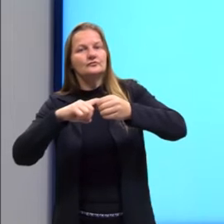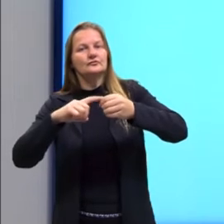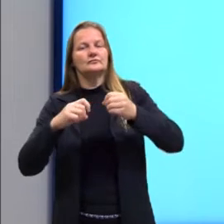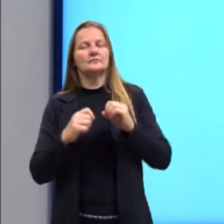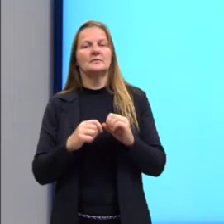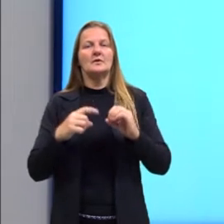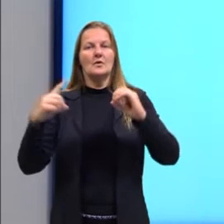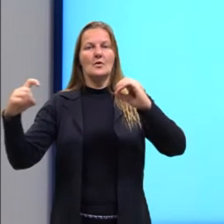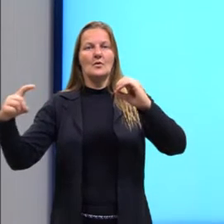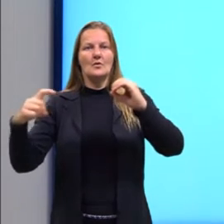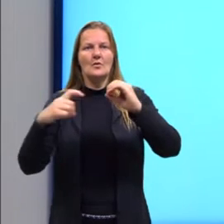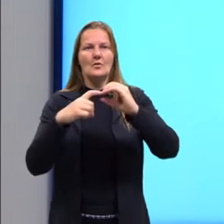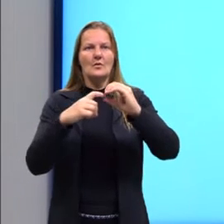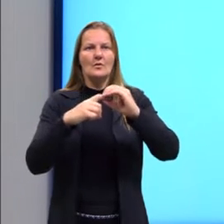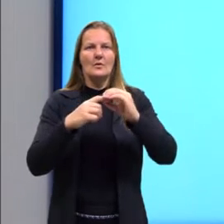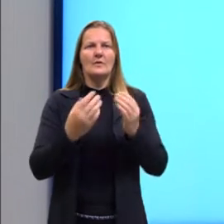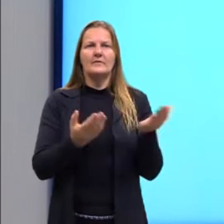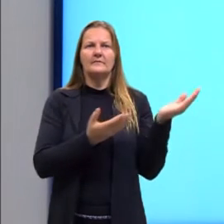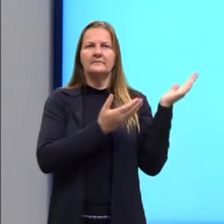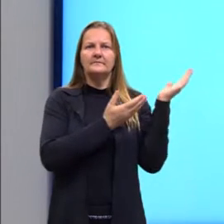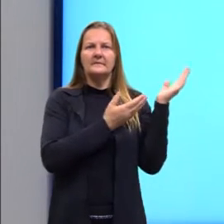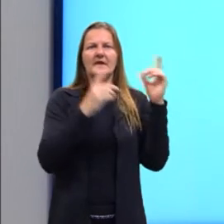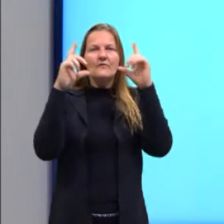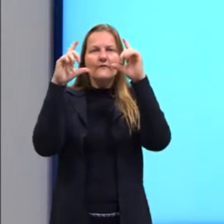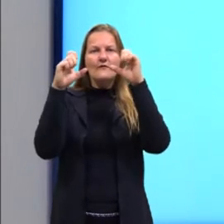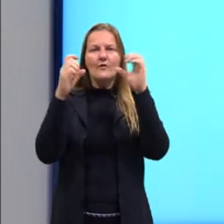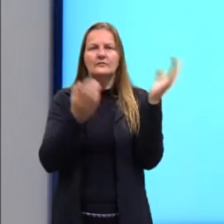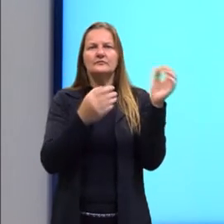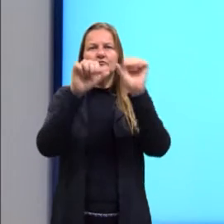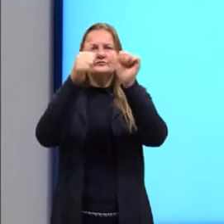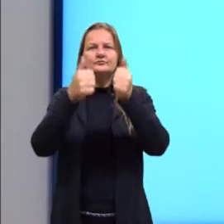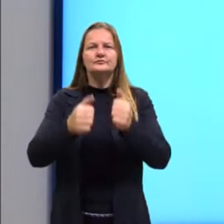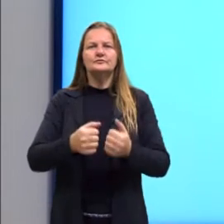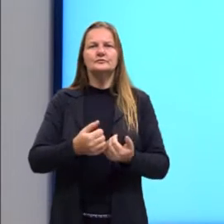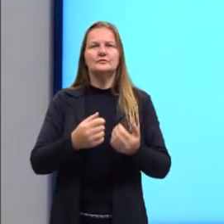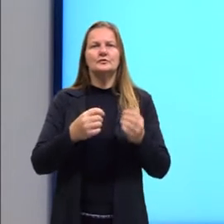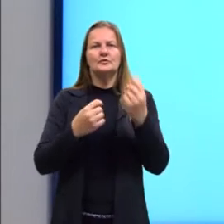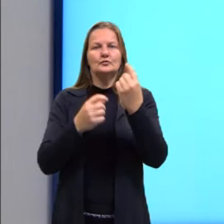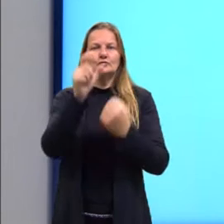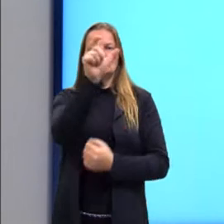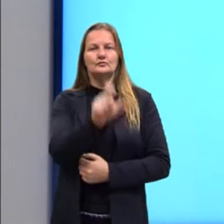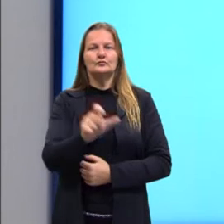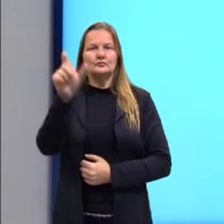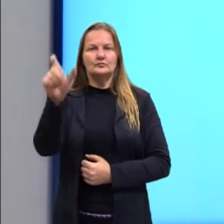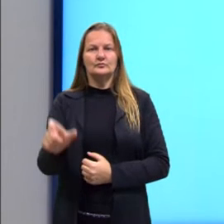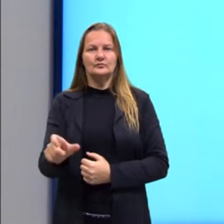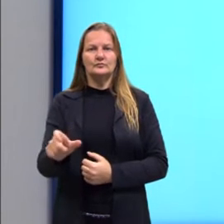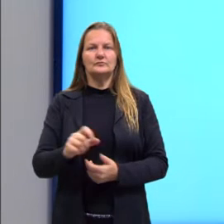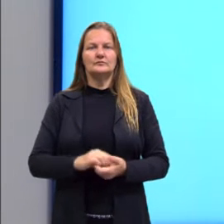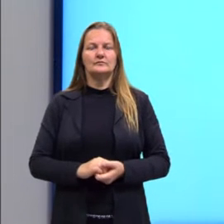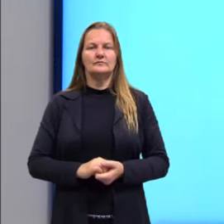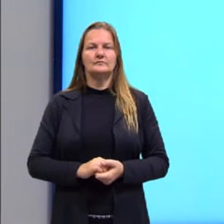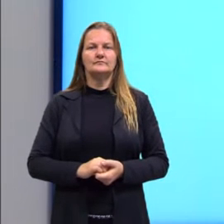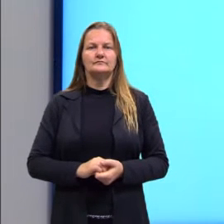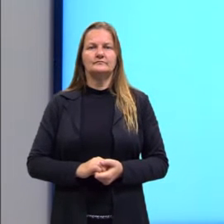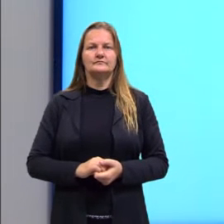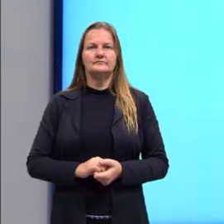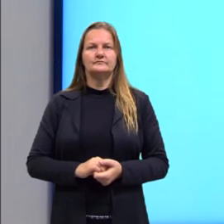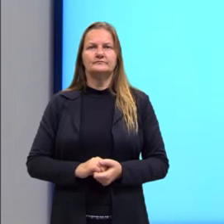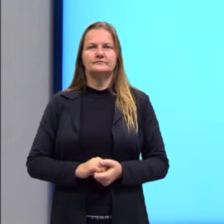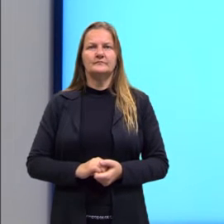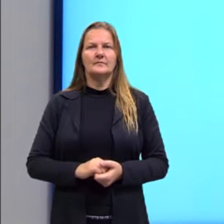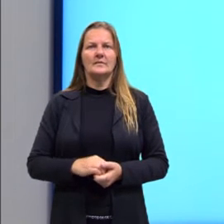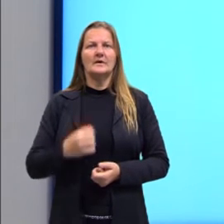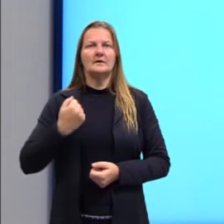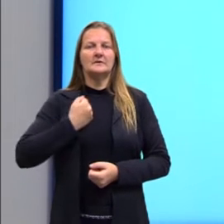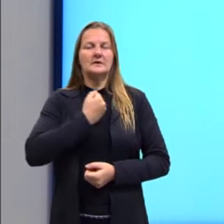então aqui nessa imagem por exemplo Nós temos dois indivíduos na representa representados pela pelo